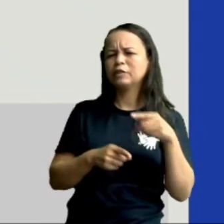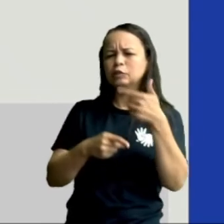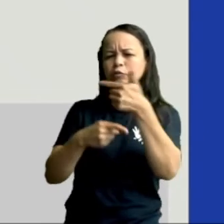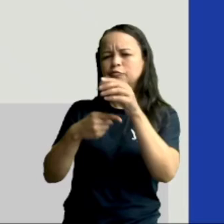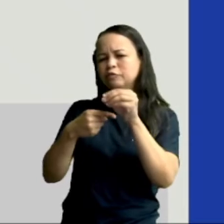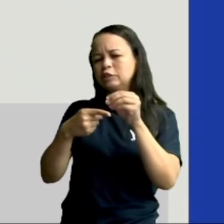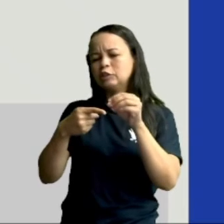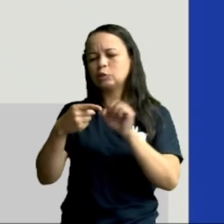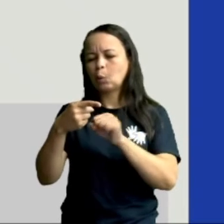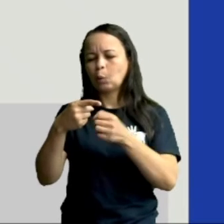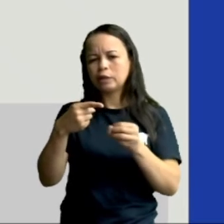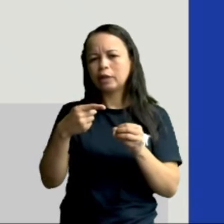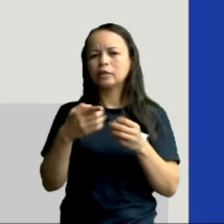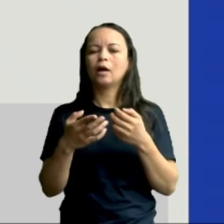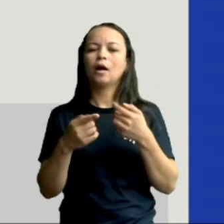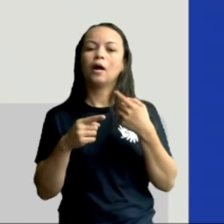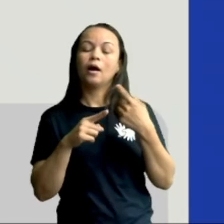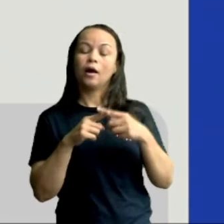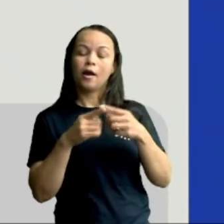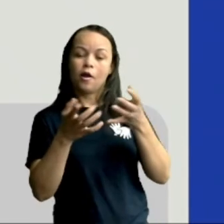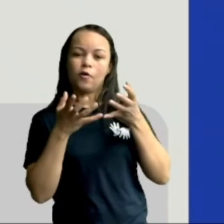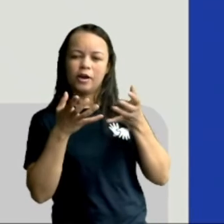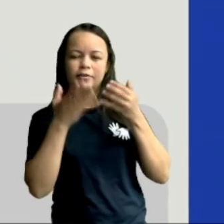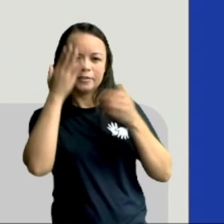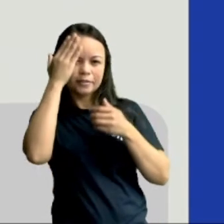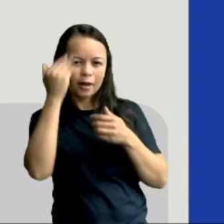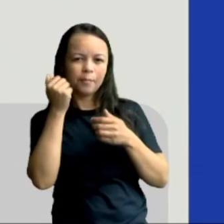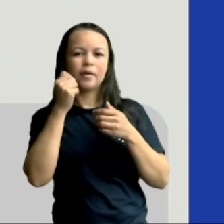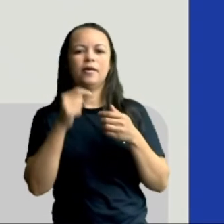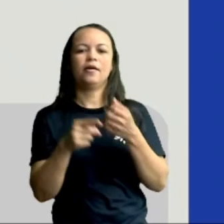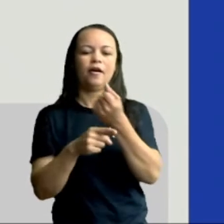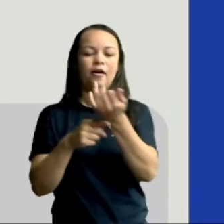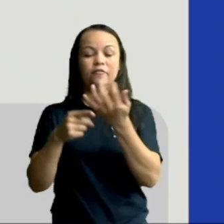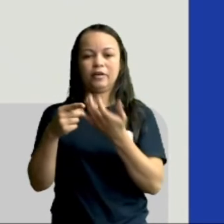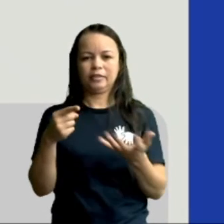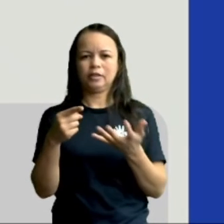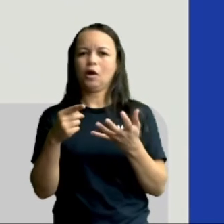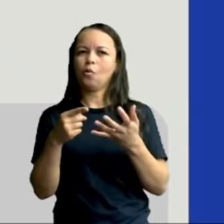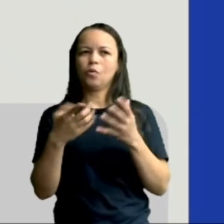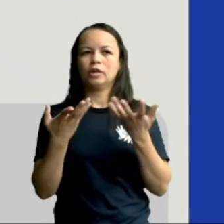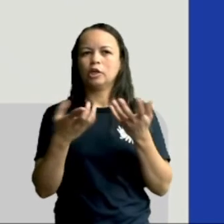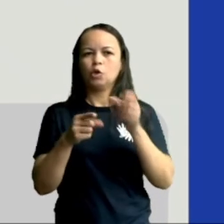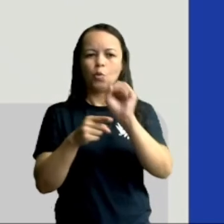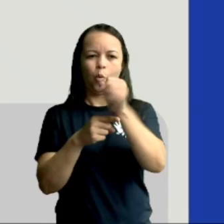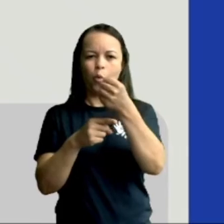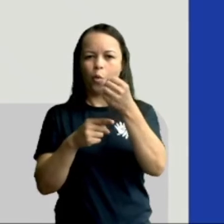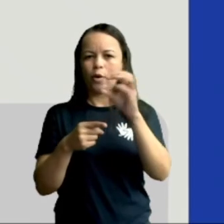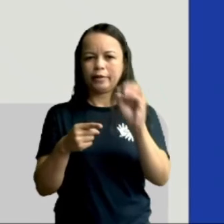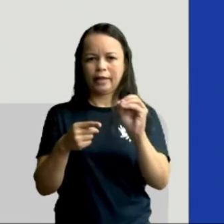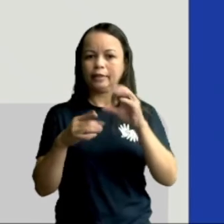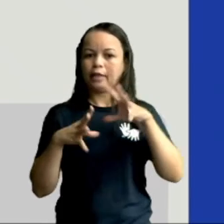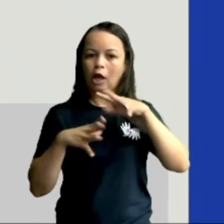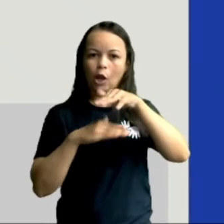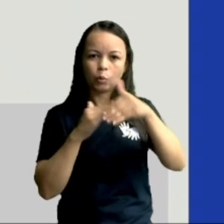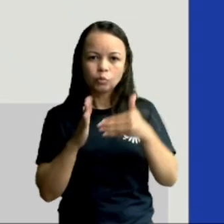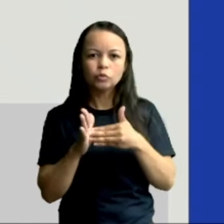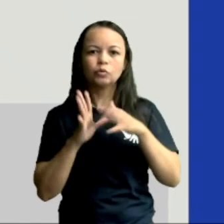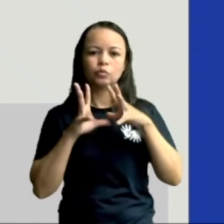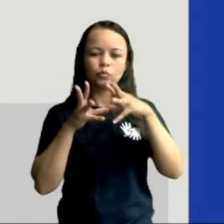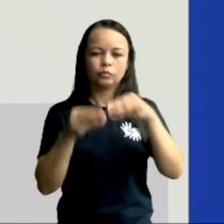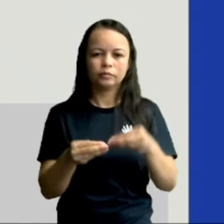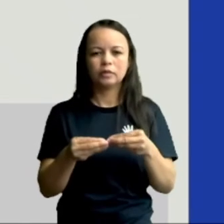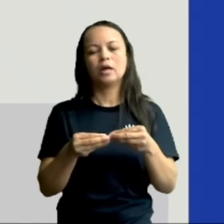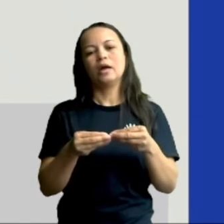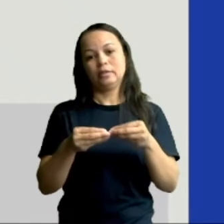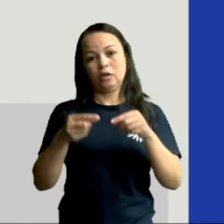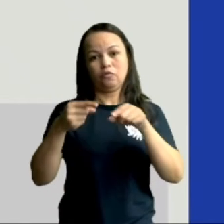fração, né? Se eu tenho um todo, 80 me diz que é o todo, que é o inteiro. Então, eu vou botar lá